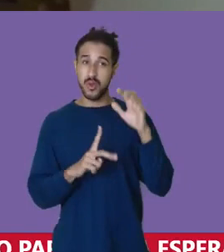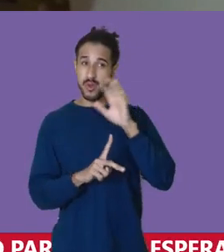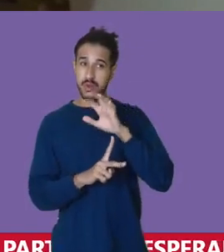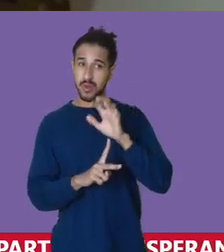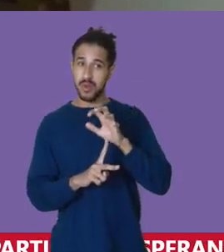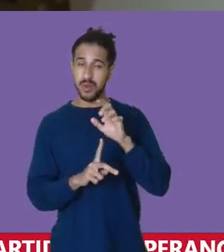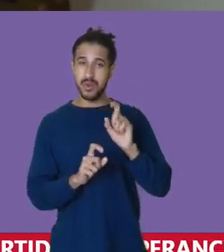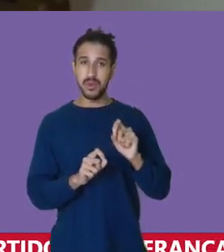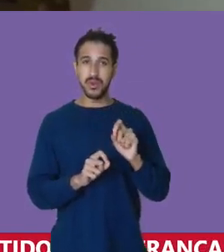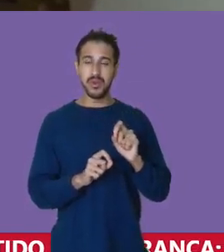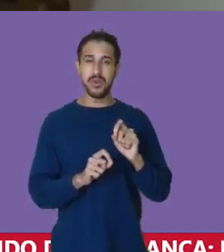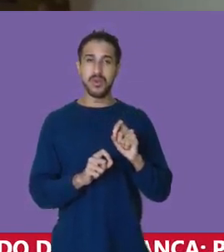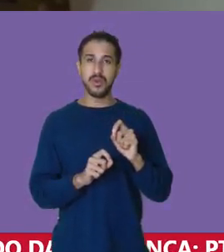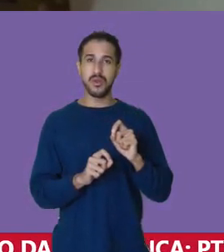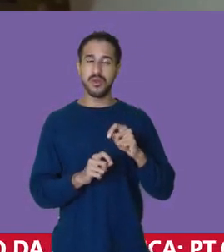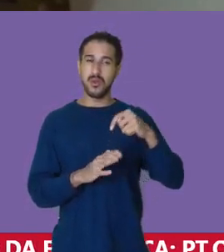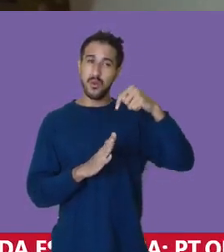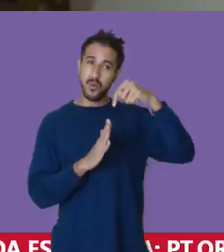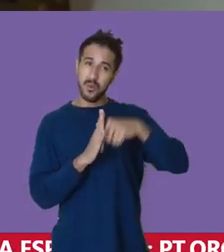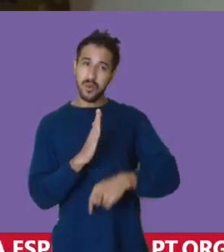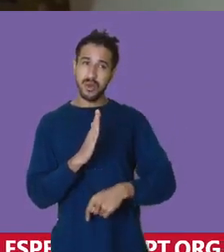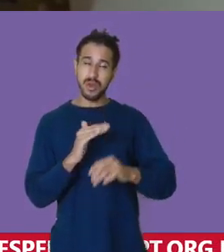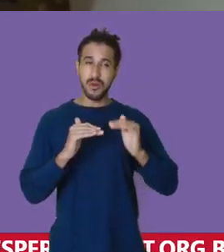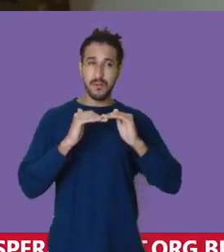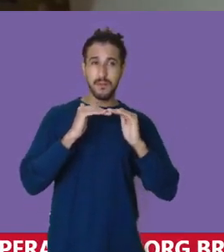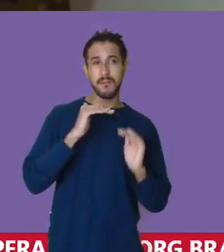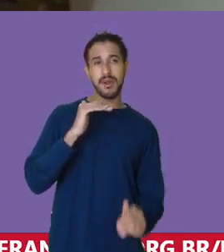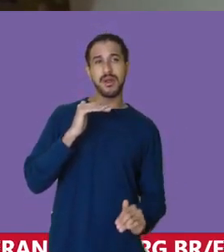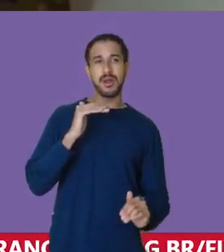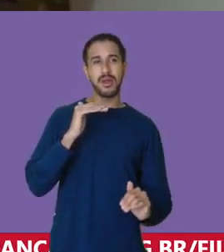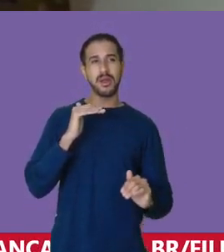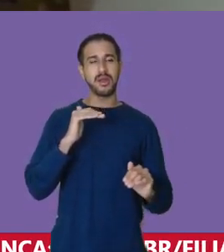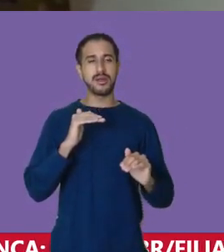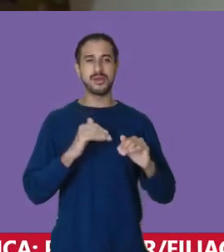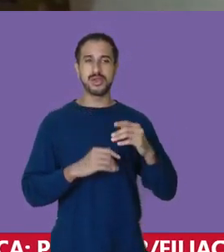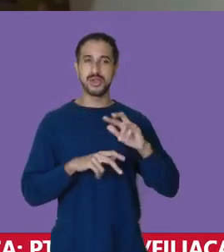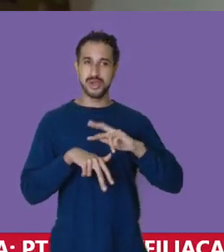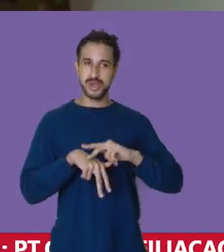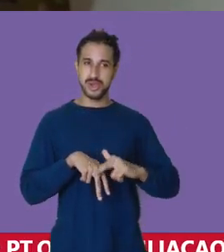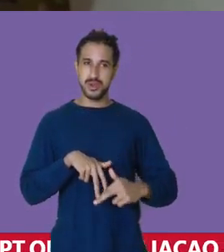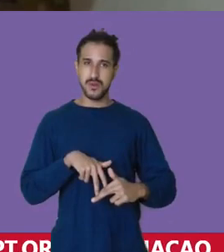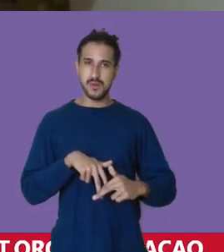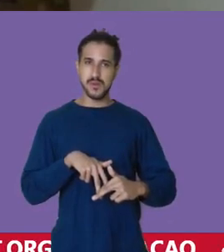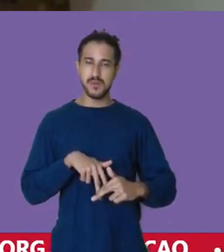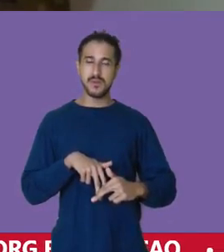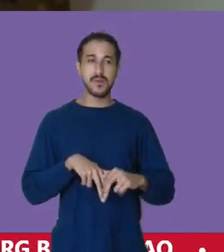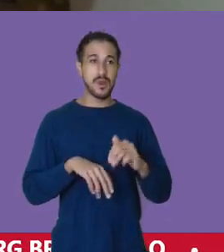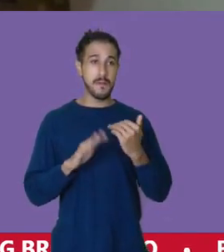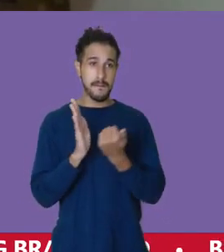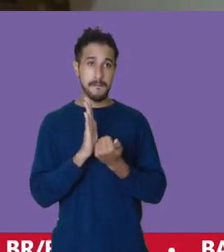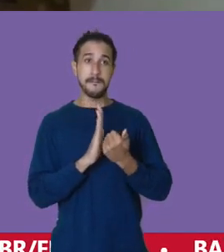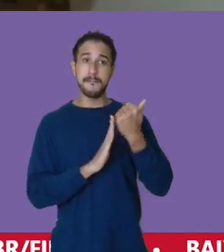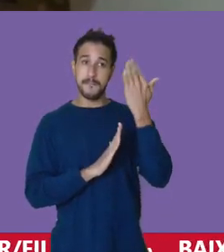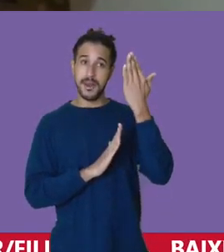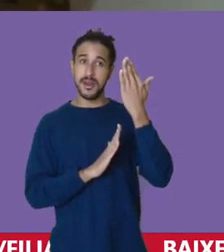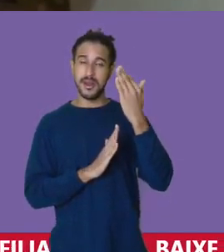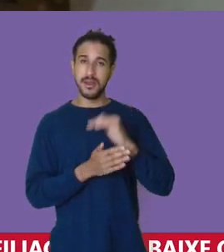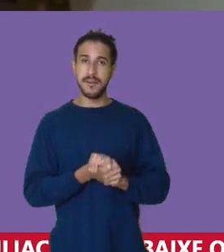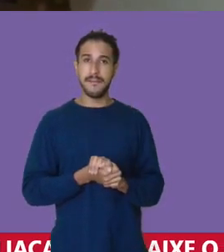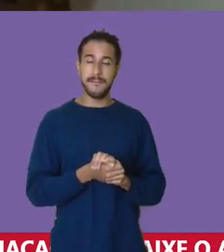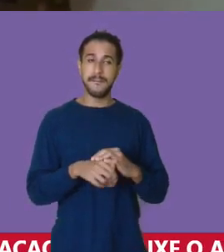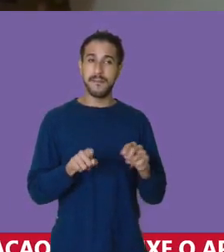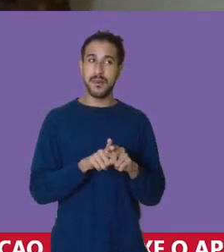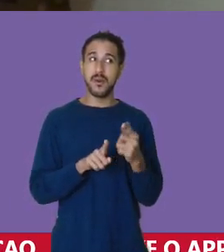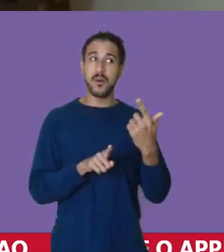efeitos. O aprofundamento da desigualdade e da desigualdade de gênero, ainda maior, não é? E,